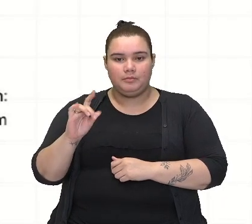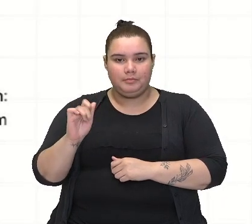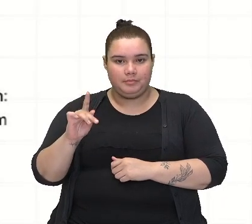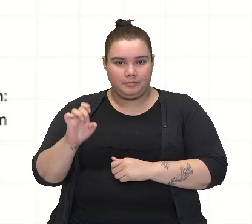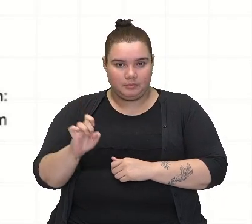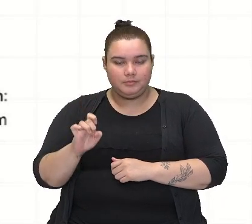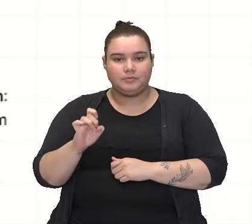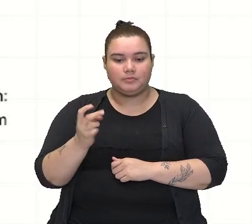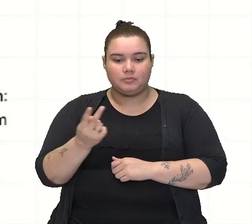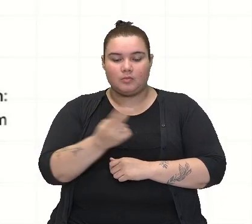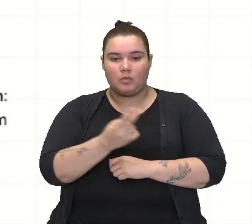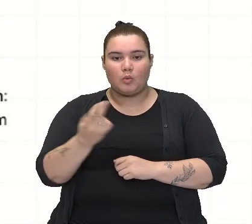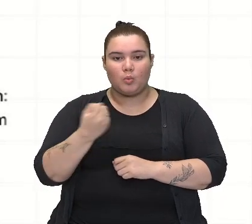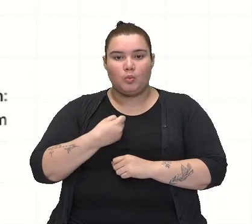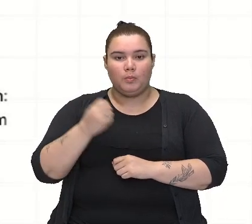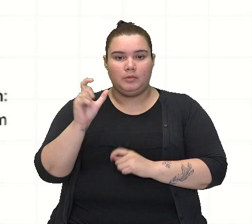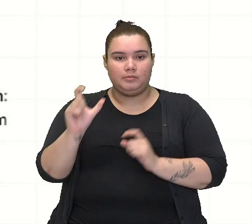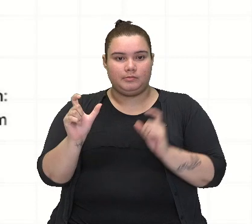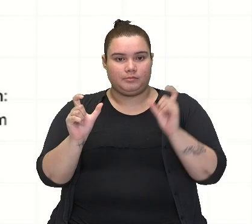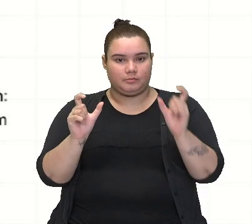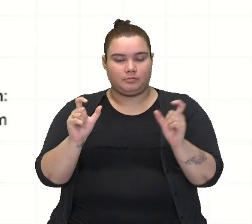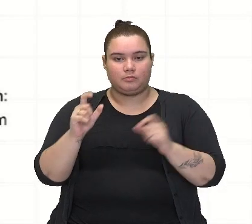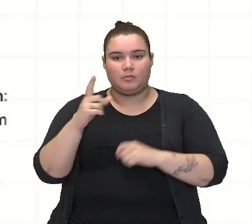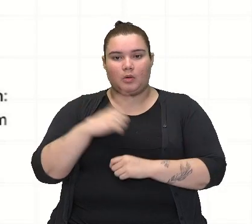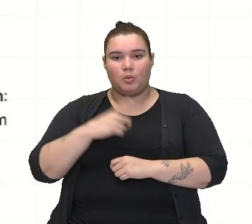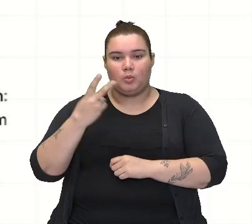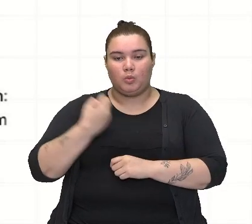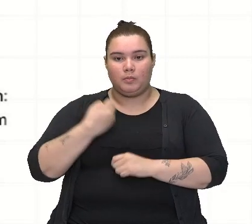Olha, duas grandezas são ditas